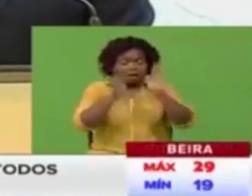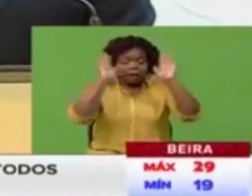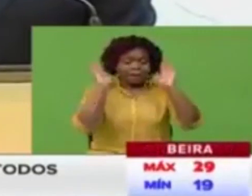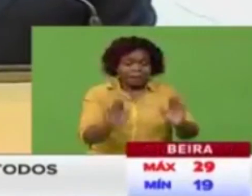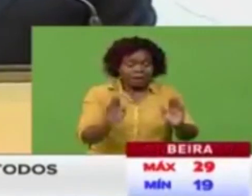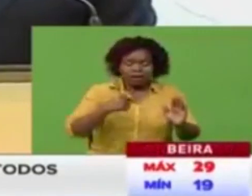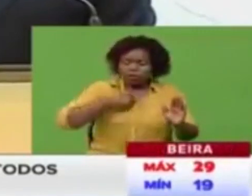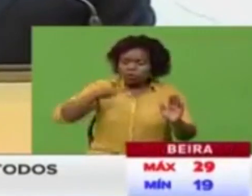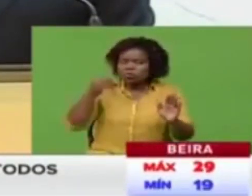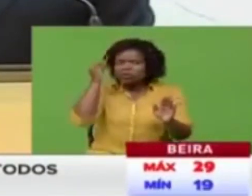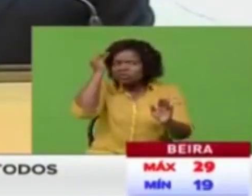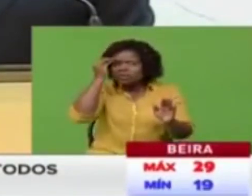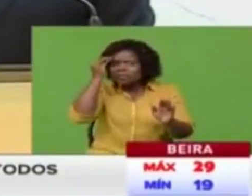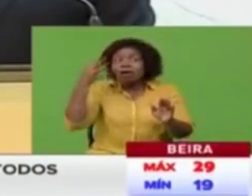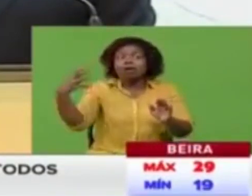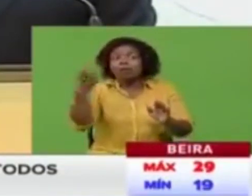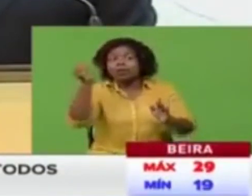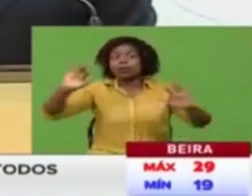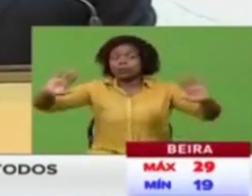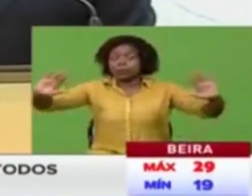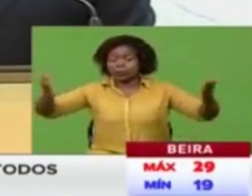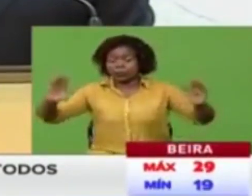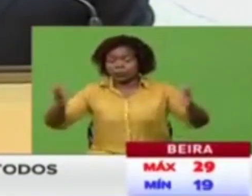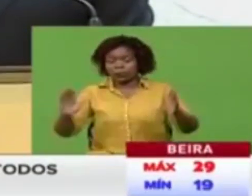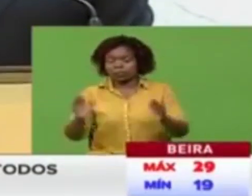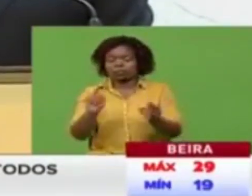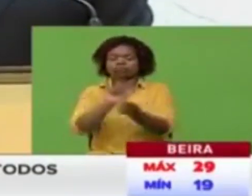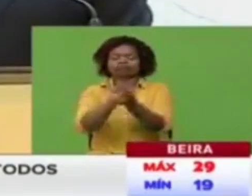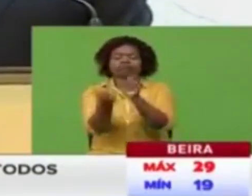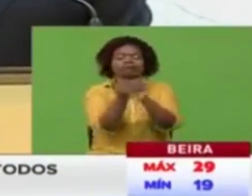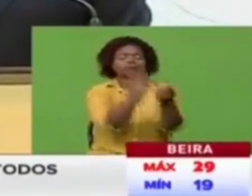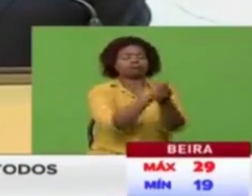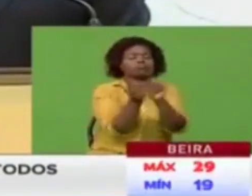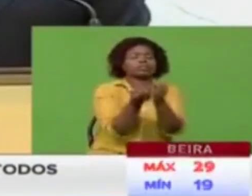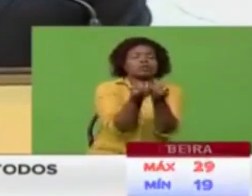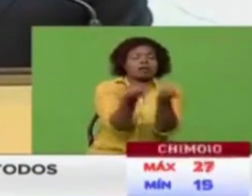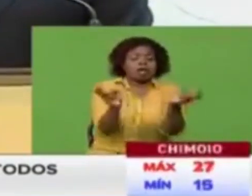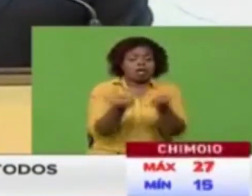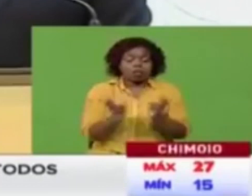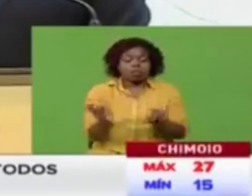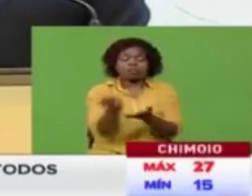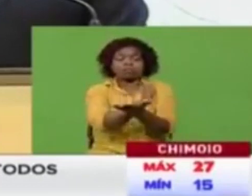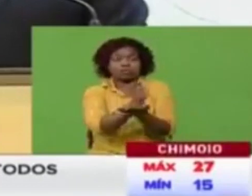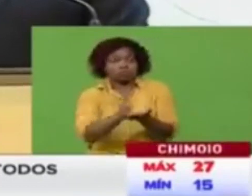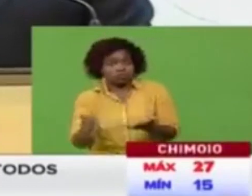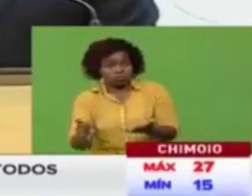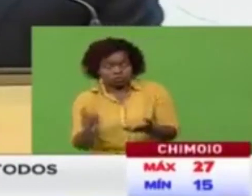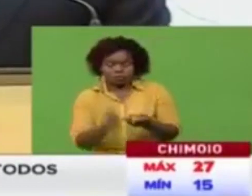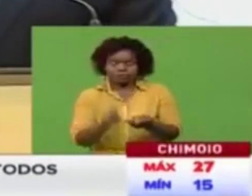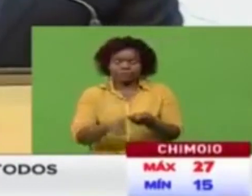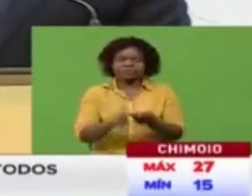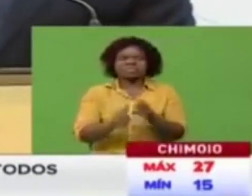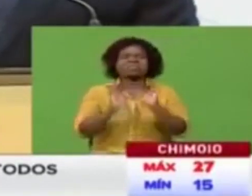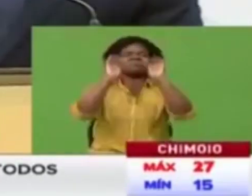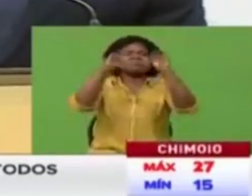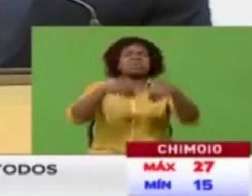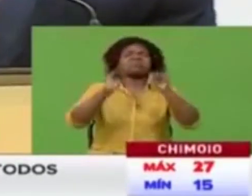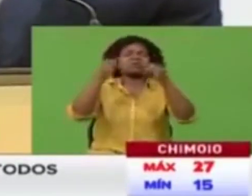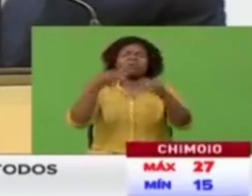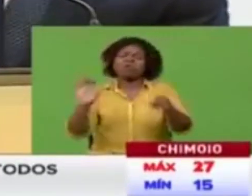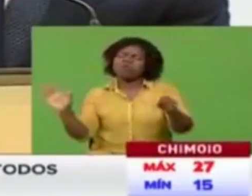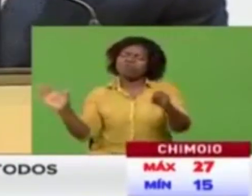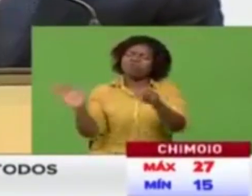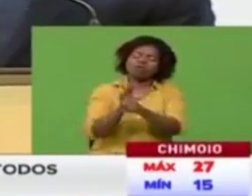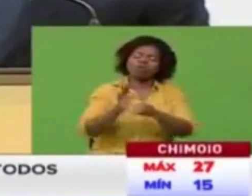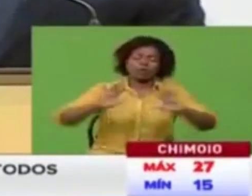possível reduzir o contacto entre os alunos nas escolas, reduzir a sua exposição nos transportes públicos e mantê-los nas